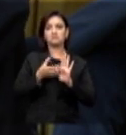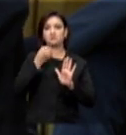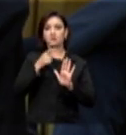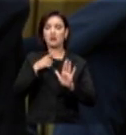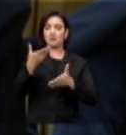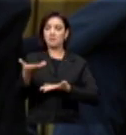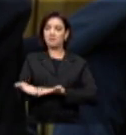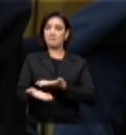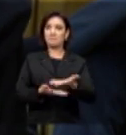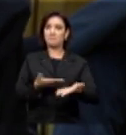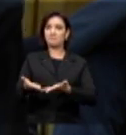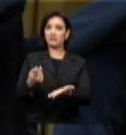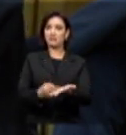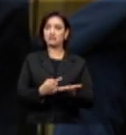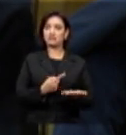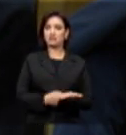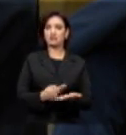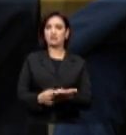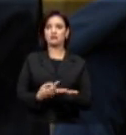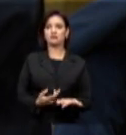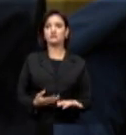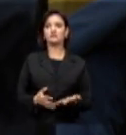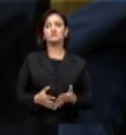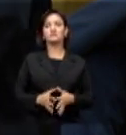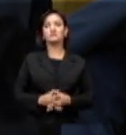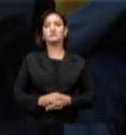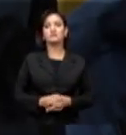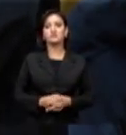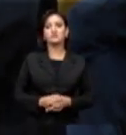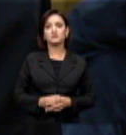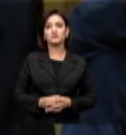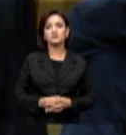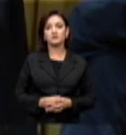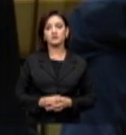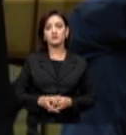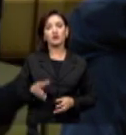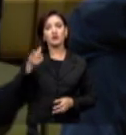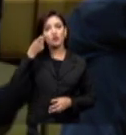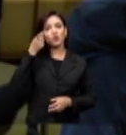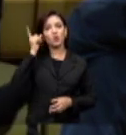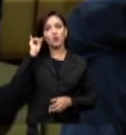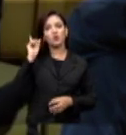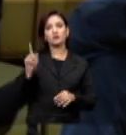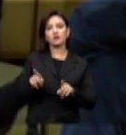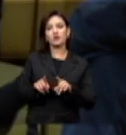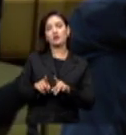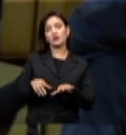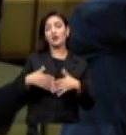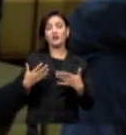parceria, e, nesse sentido, contem também com a Advocacia Geral da União.